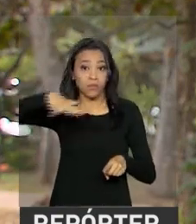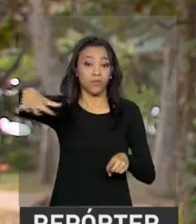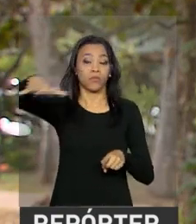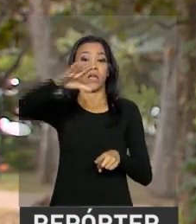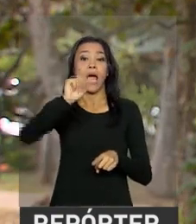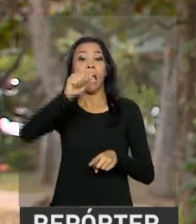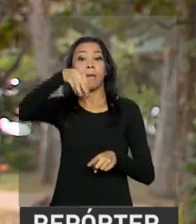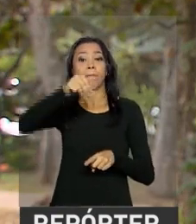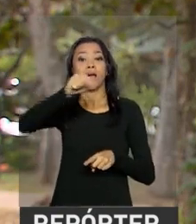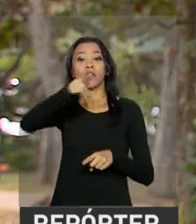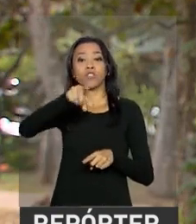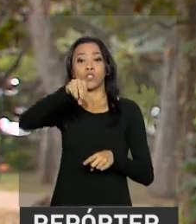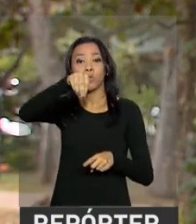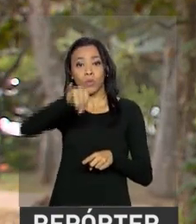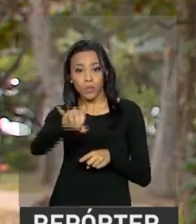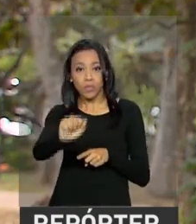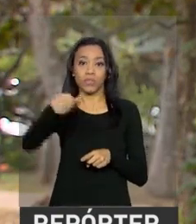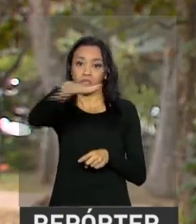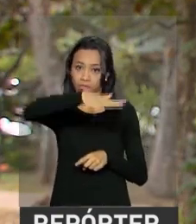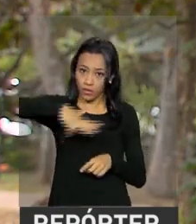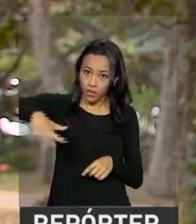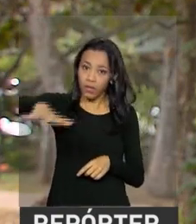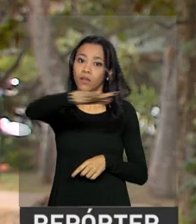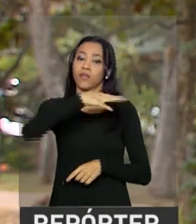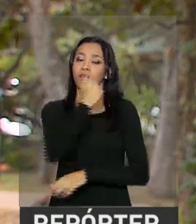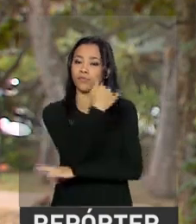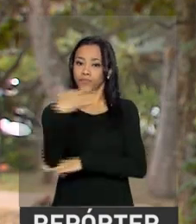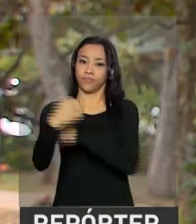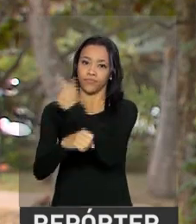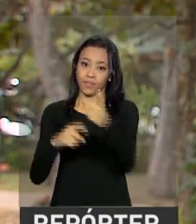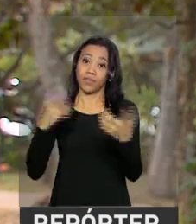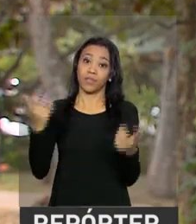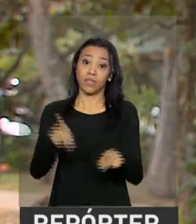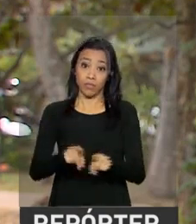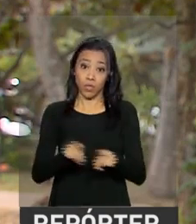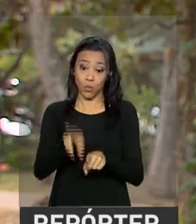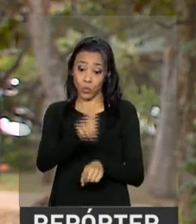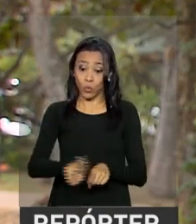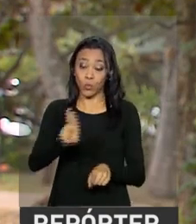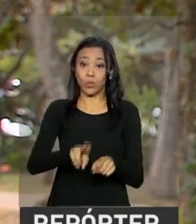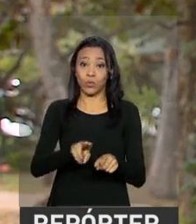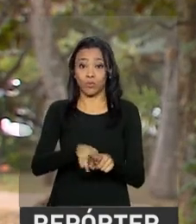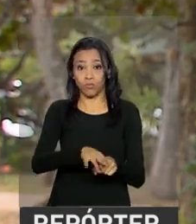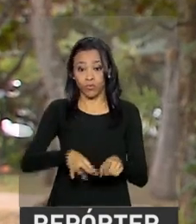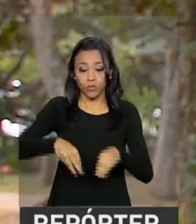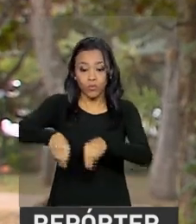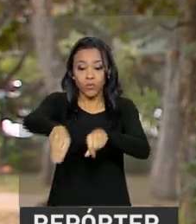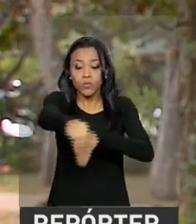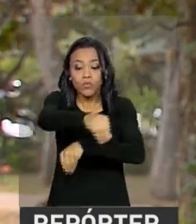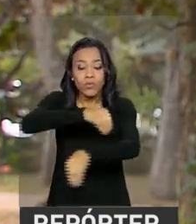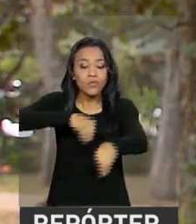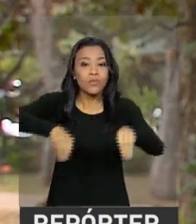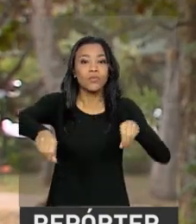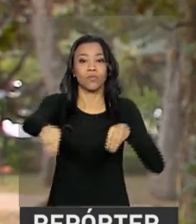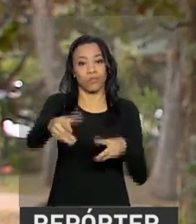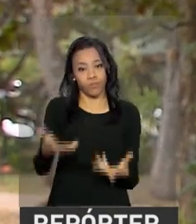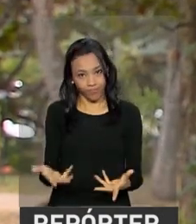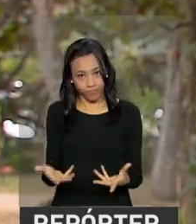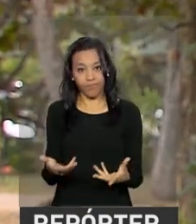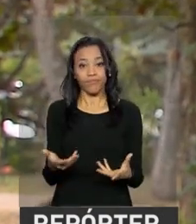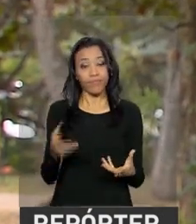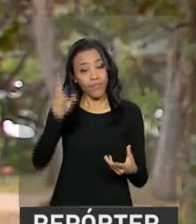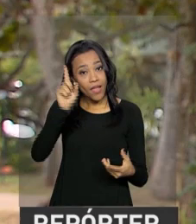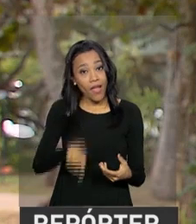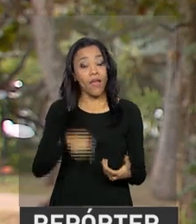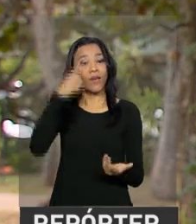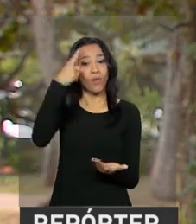que o Brasil tem emitido é por causa dessa conversão do uso do solo, então do desmatamento e da queimada. Então, é uma questão